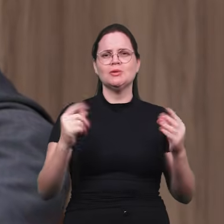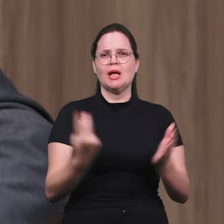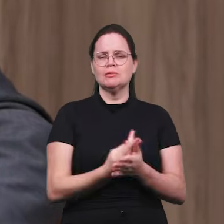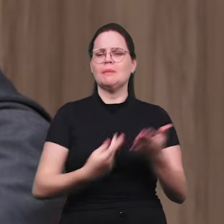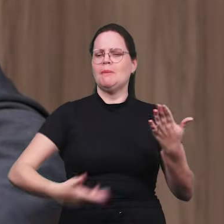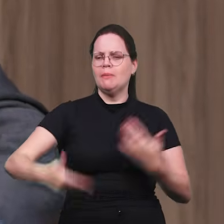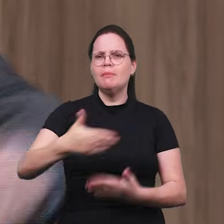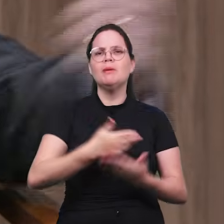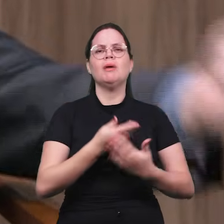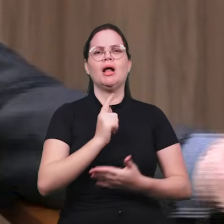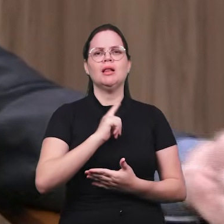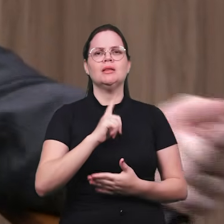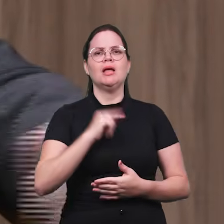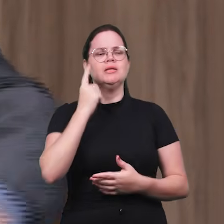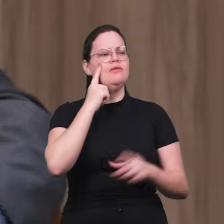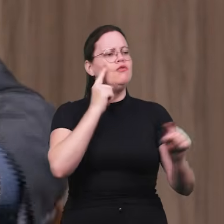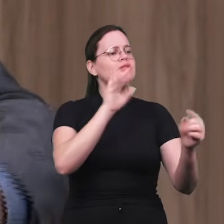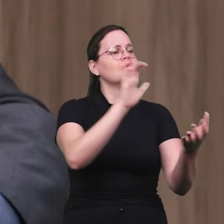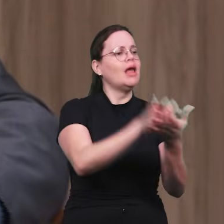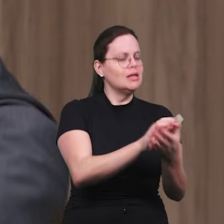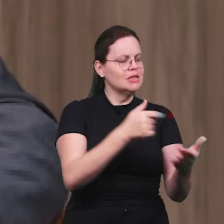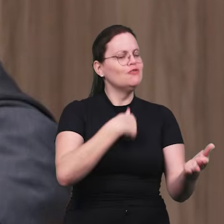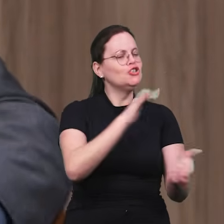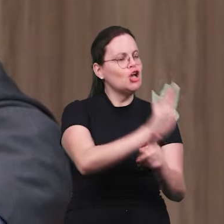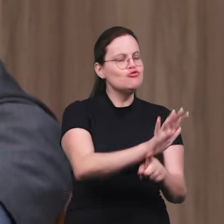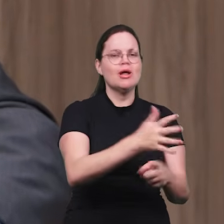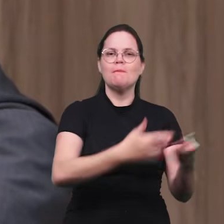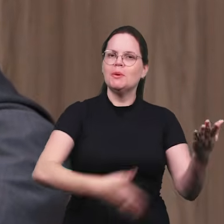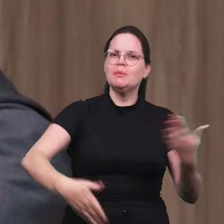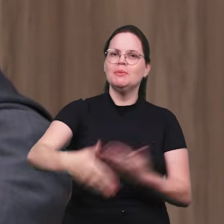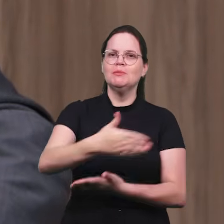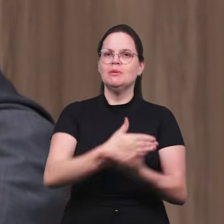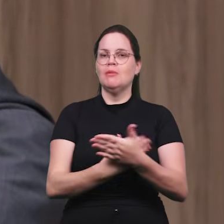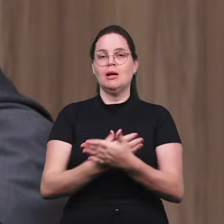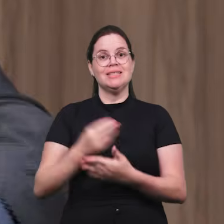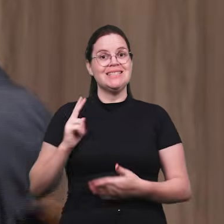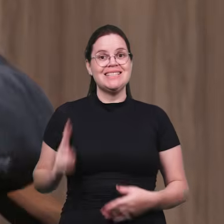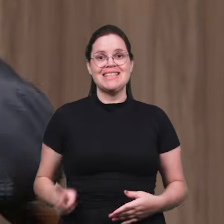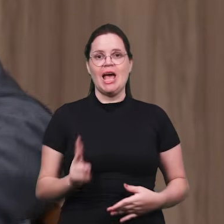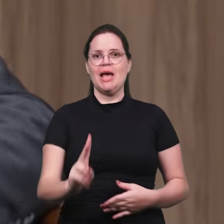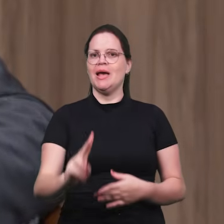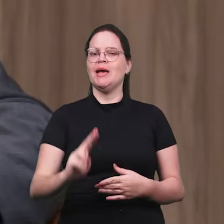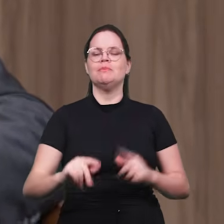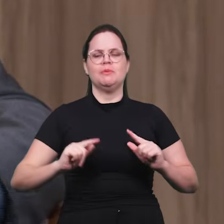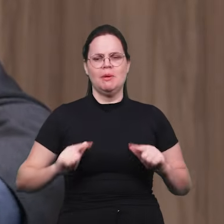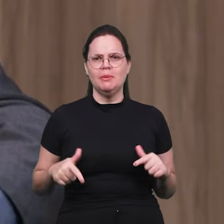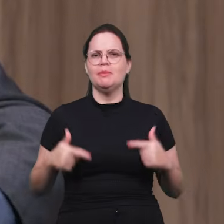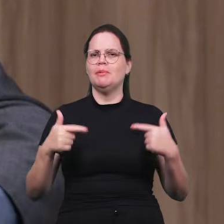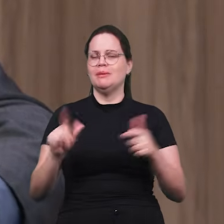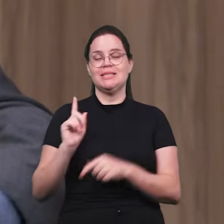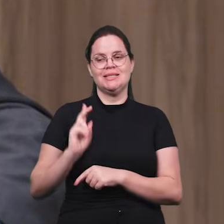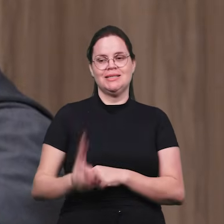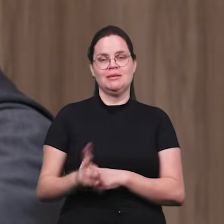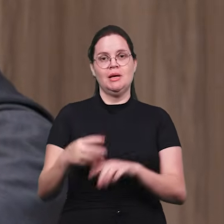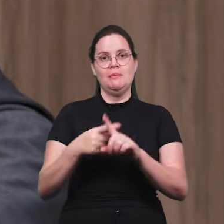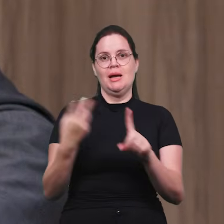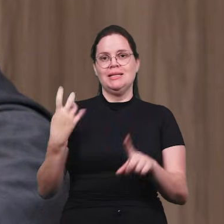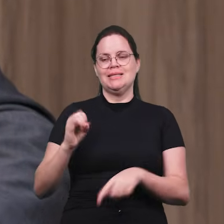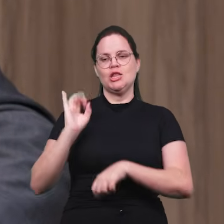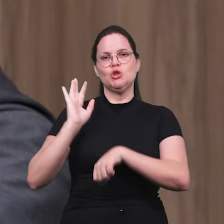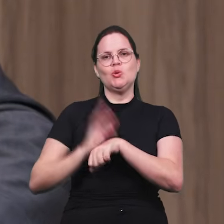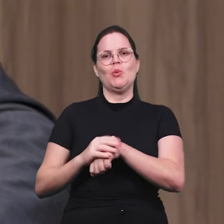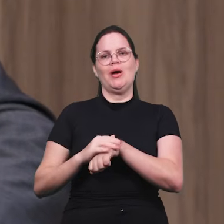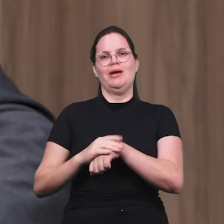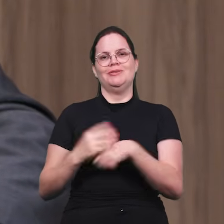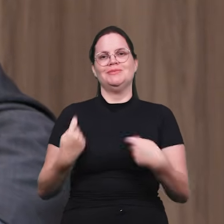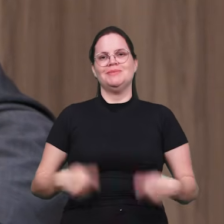se envolve com aquele que está casando, eles são extremamente ativos. Mas quando vem essa condição especial que precisa